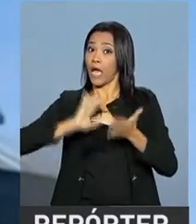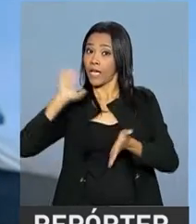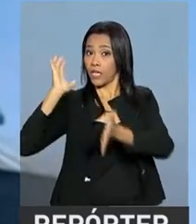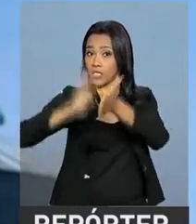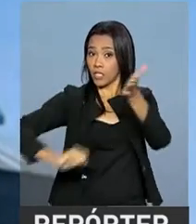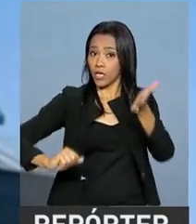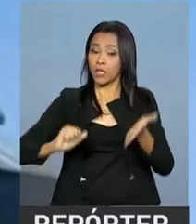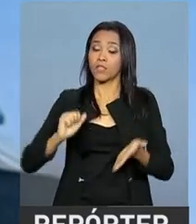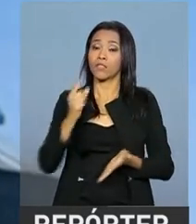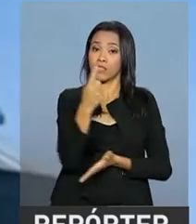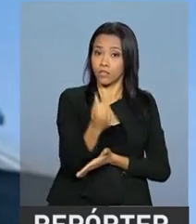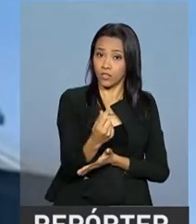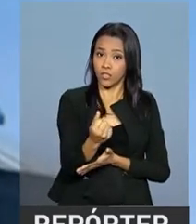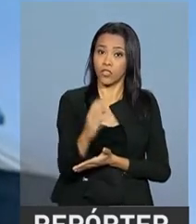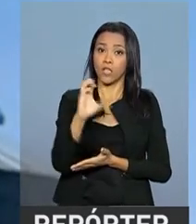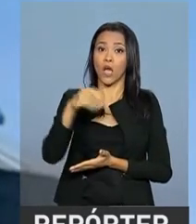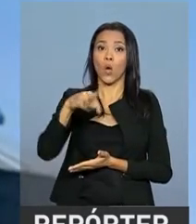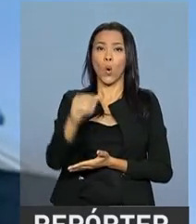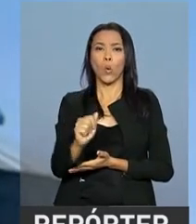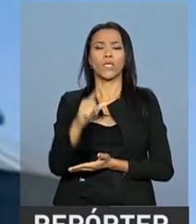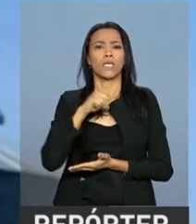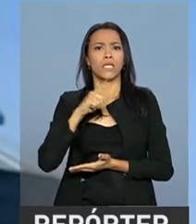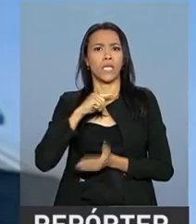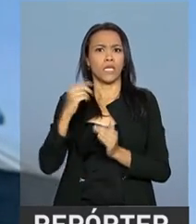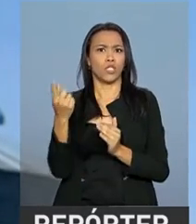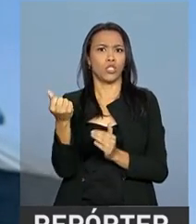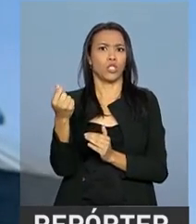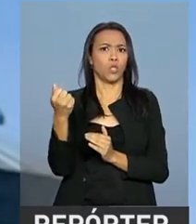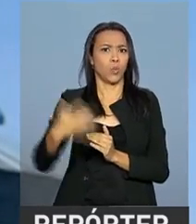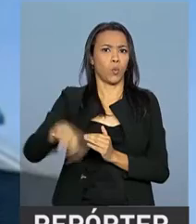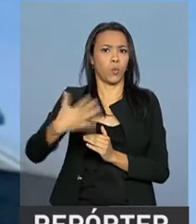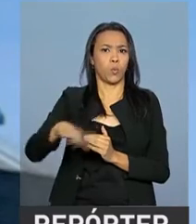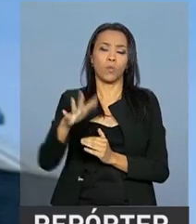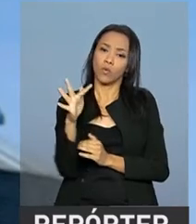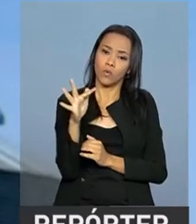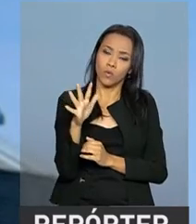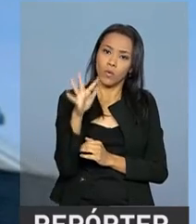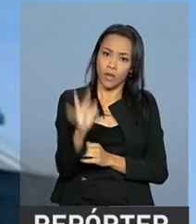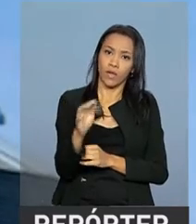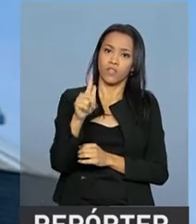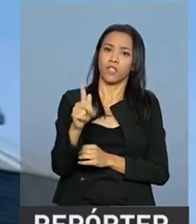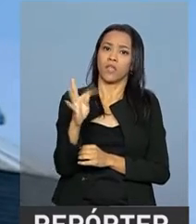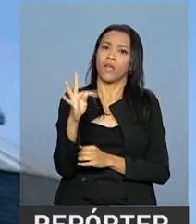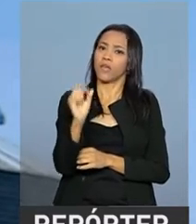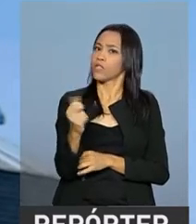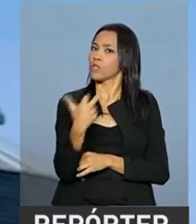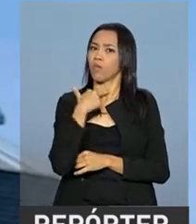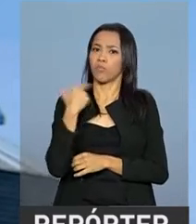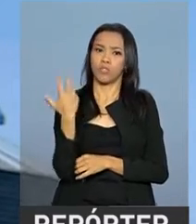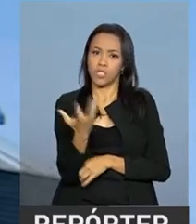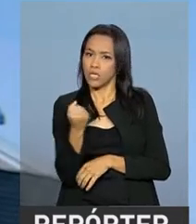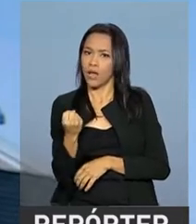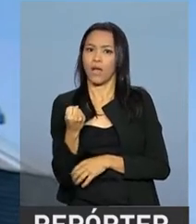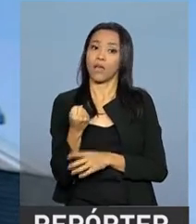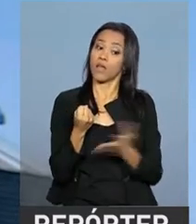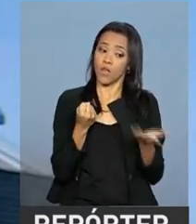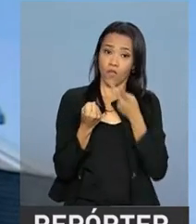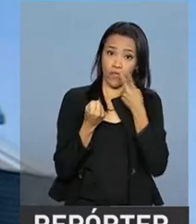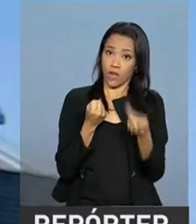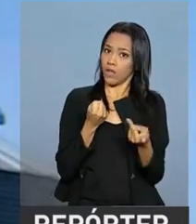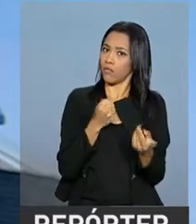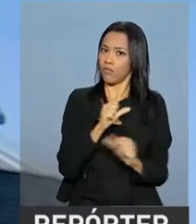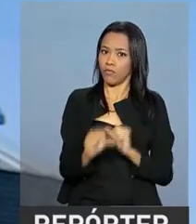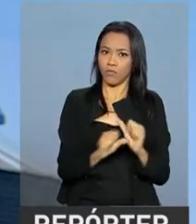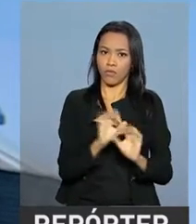2 ou 3% de pessoas que têm mais verbas no Fundo de Garantia não poderão sacá-las. Eu quero declarar publicamente que não houve nenhuma